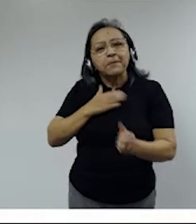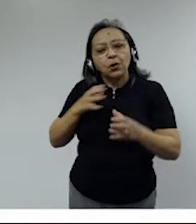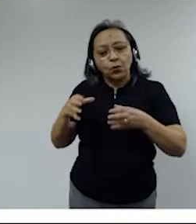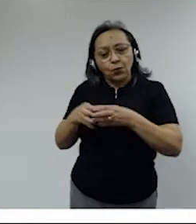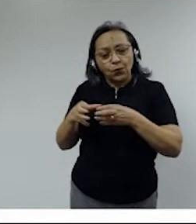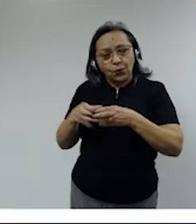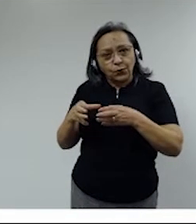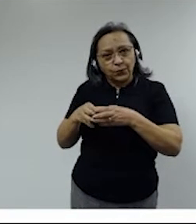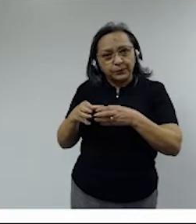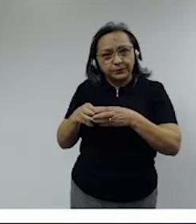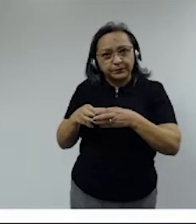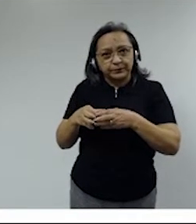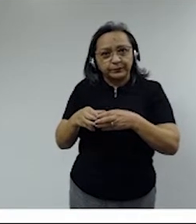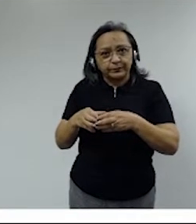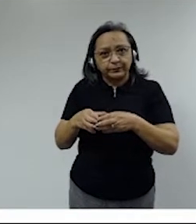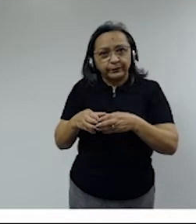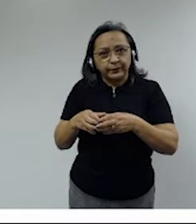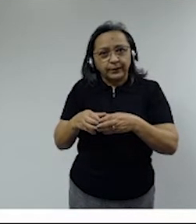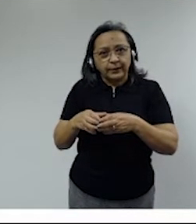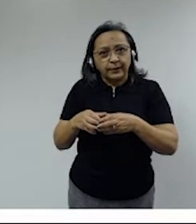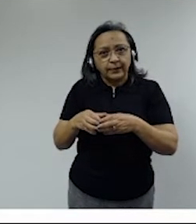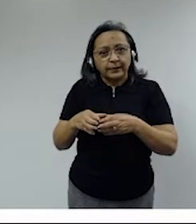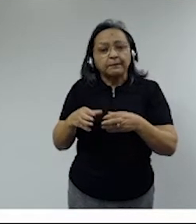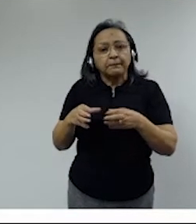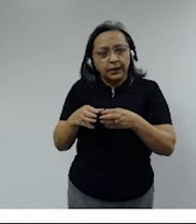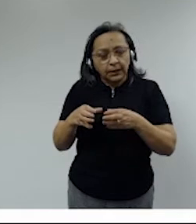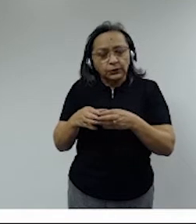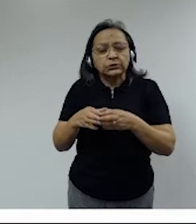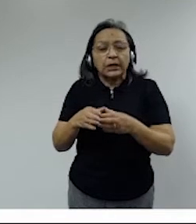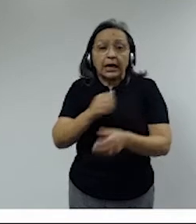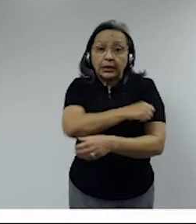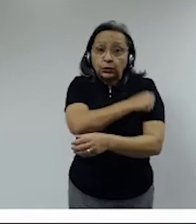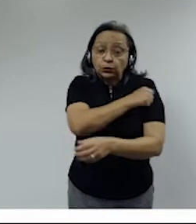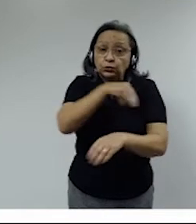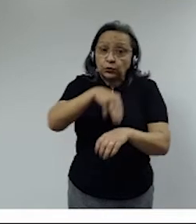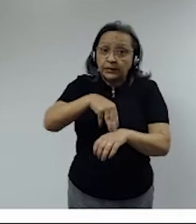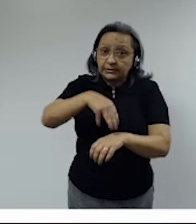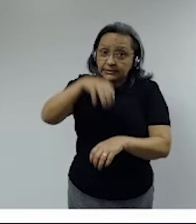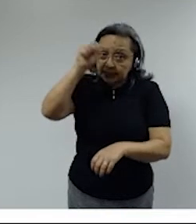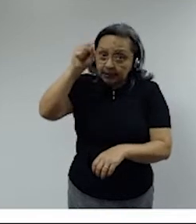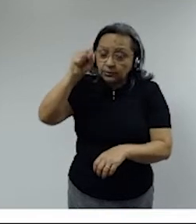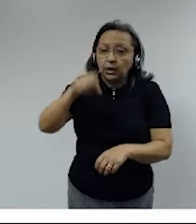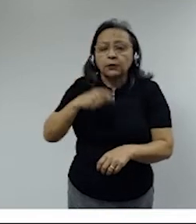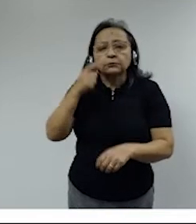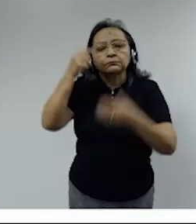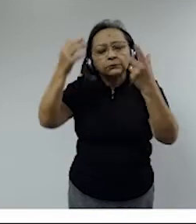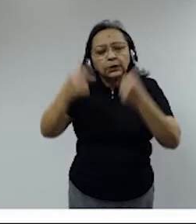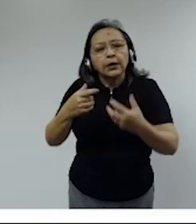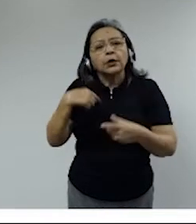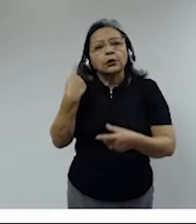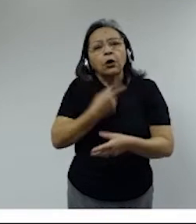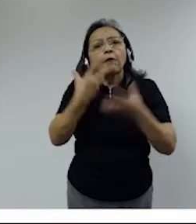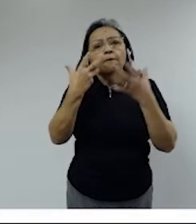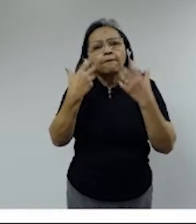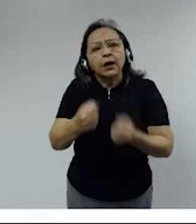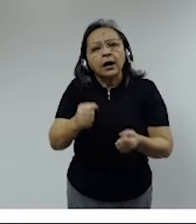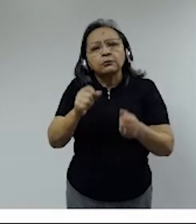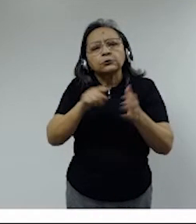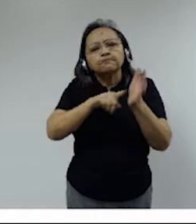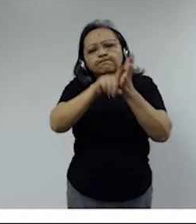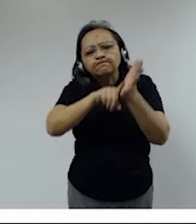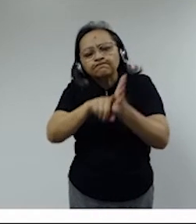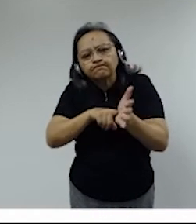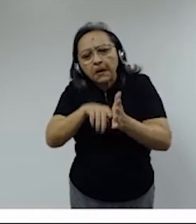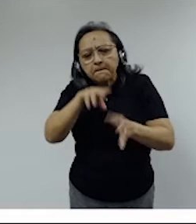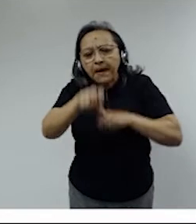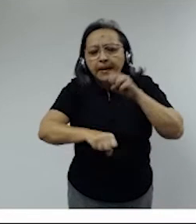com a minha turma com os meus orientandos de mestrado e tudo, eu falei, olha, nós vamos fazer um apanhado de